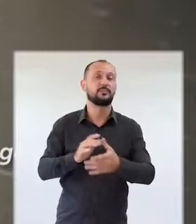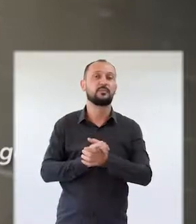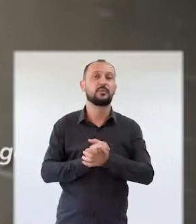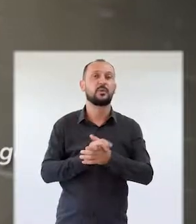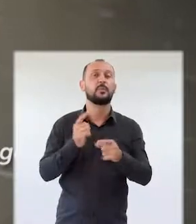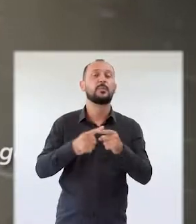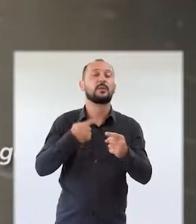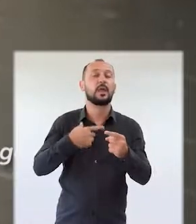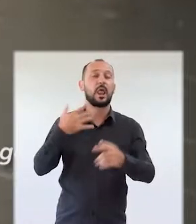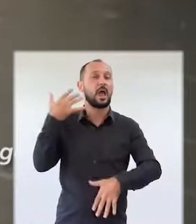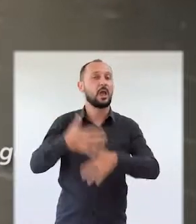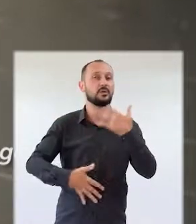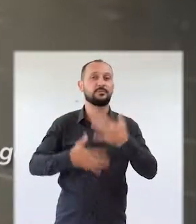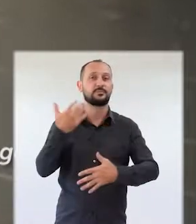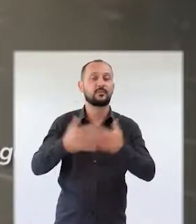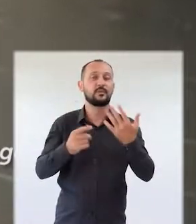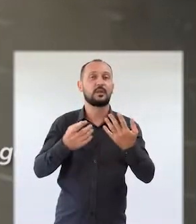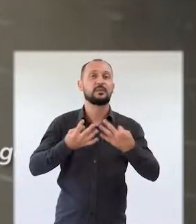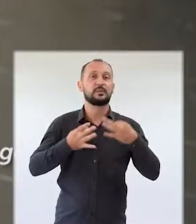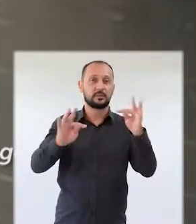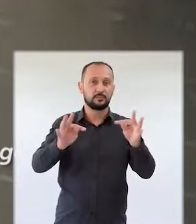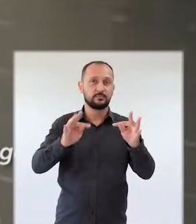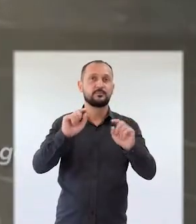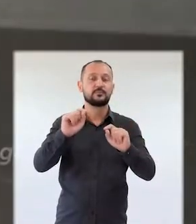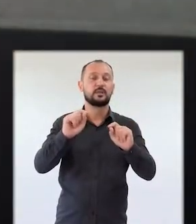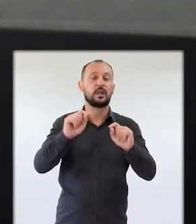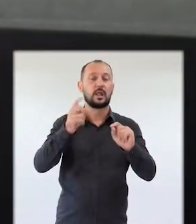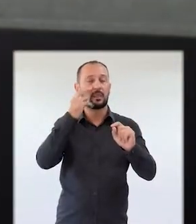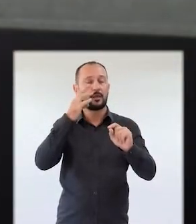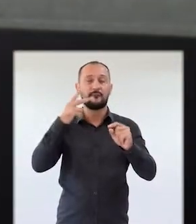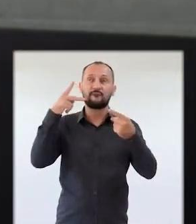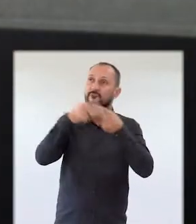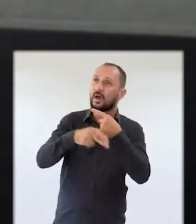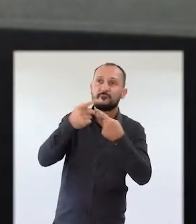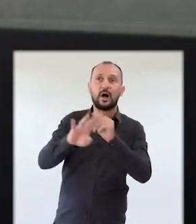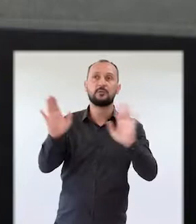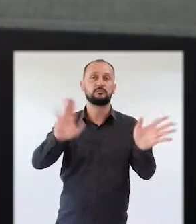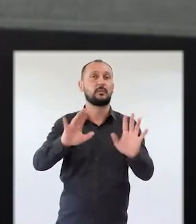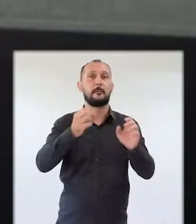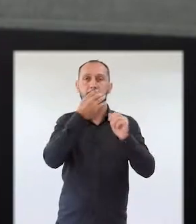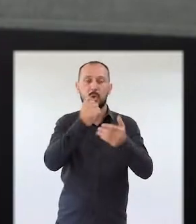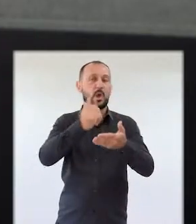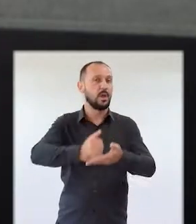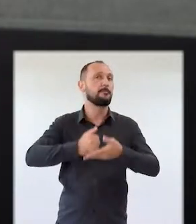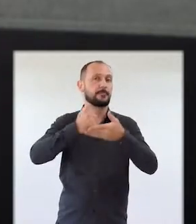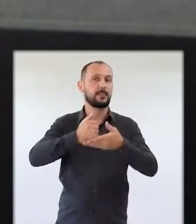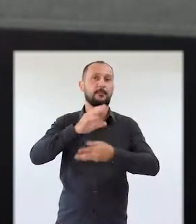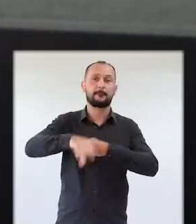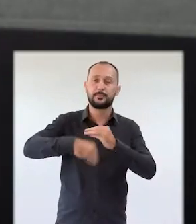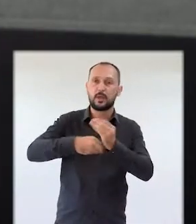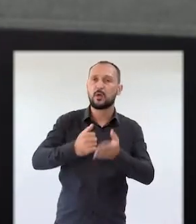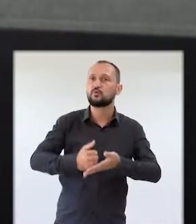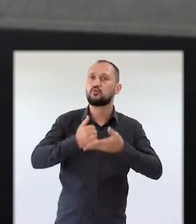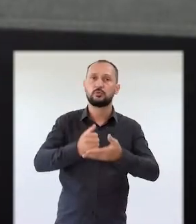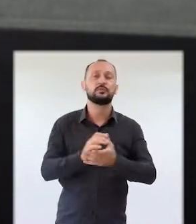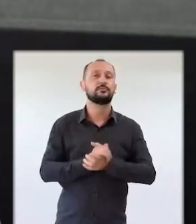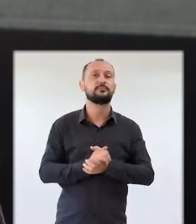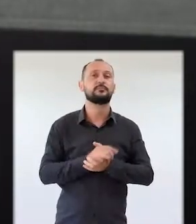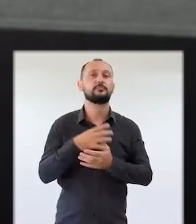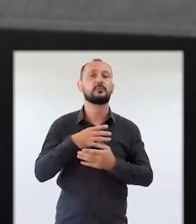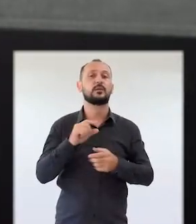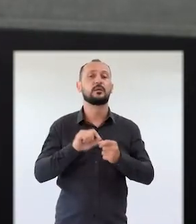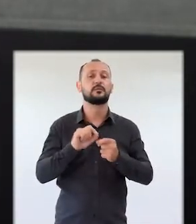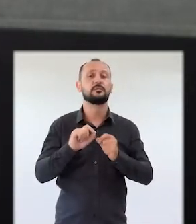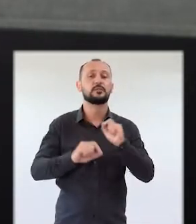ajuda, ela faz com que a gente ganhe mais elevação. Nada é bom ou ruim por si mesmo, né? Dependerá do uso. Eu sempre dou um exemplo, né?